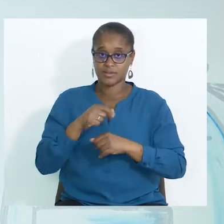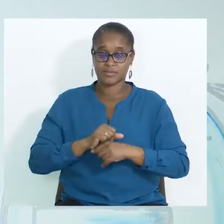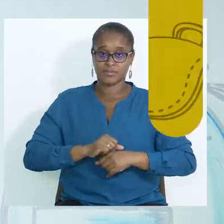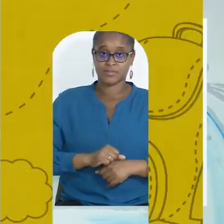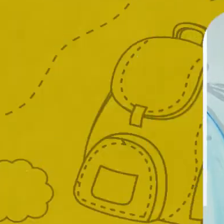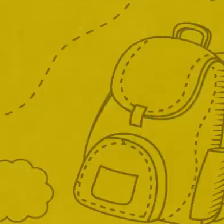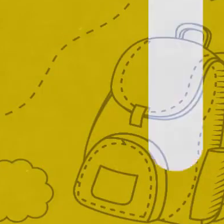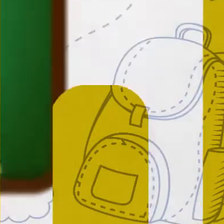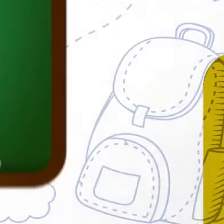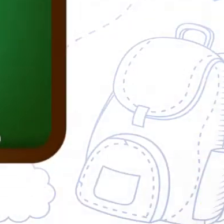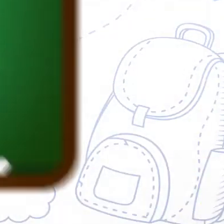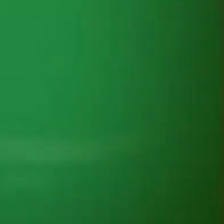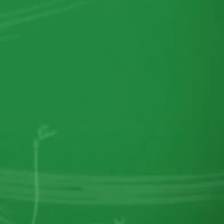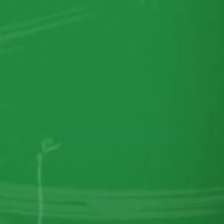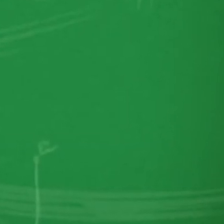certo